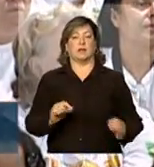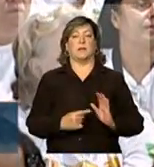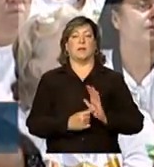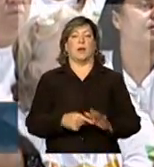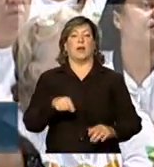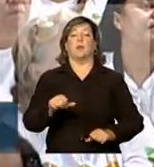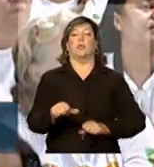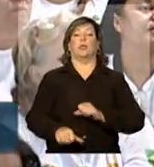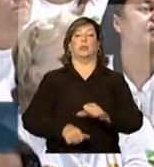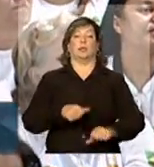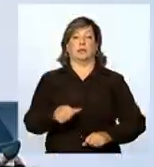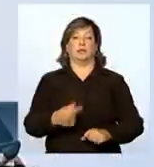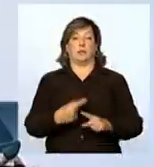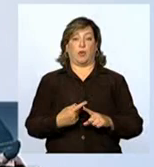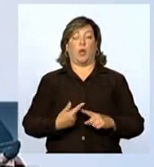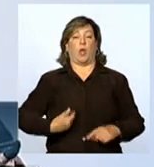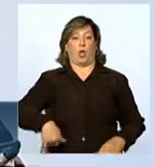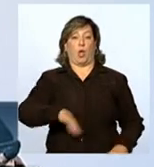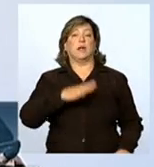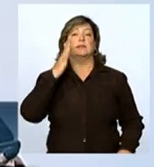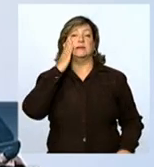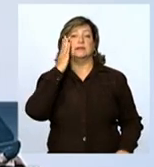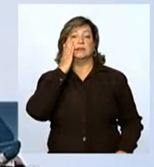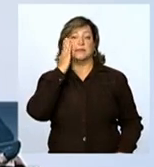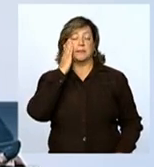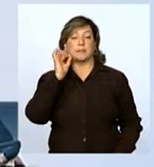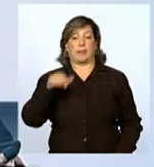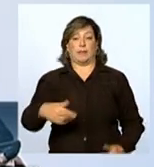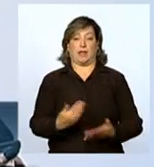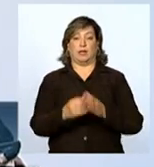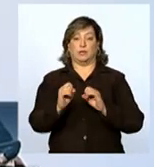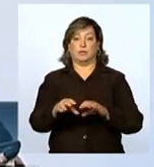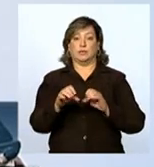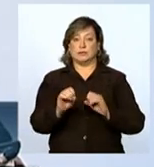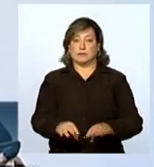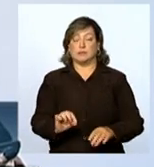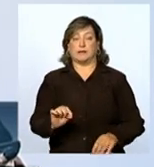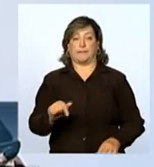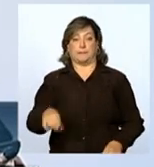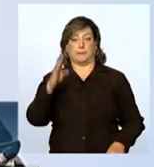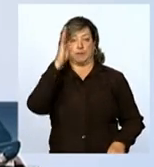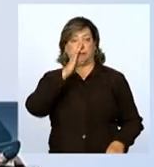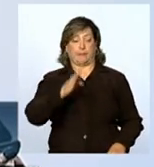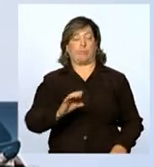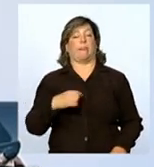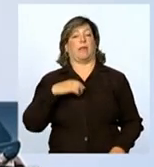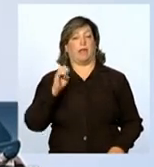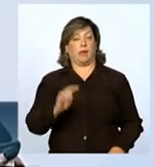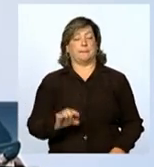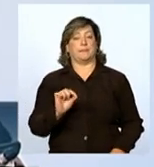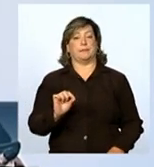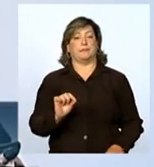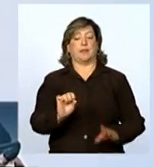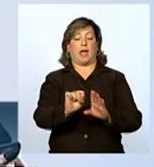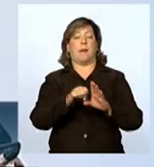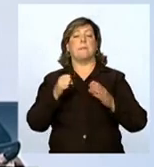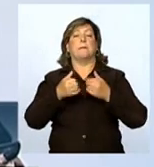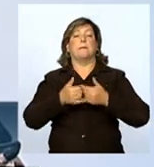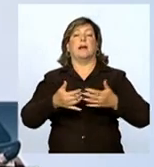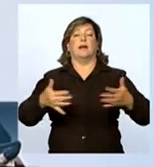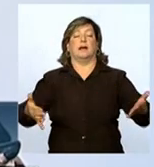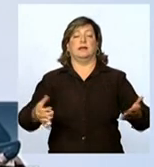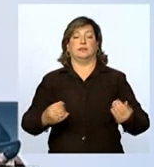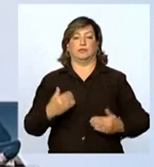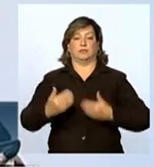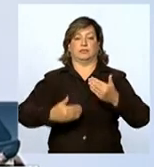mudança. Porque nós sabemos que a educação profissional e a educação do Brasil é a porta para a promoção social